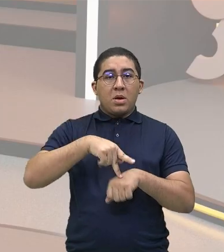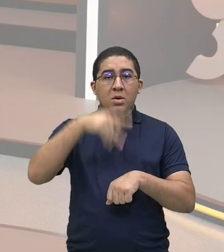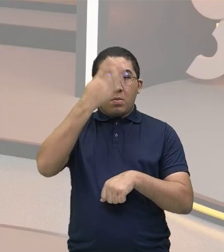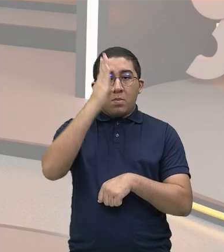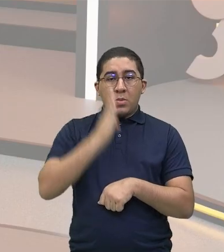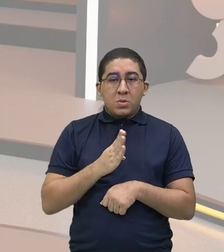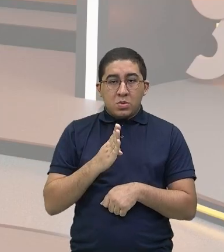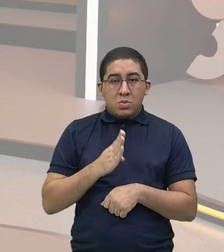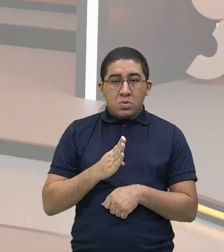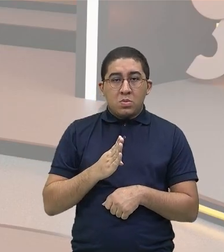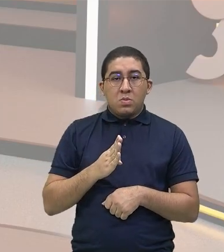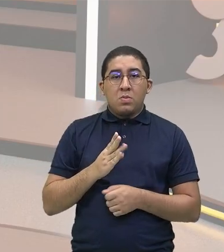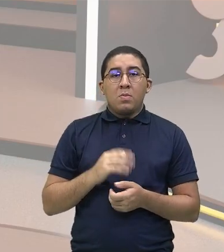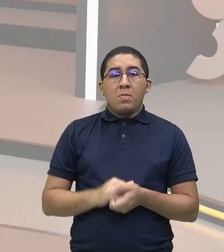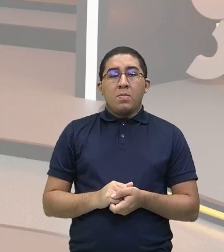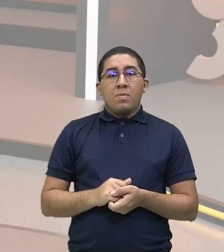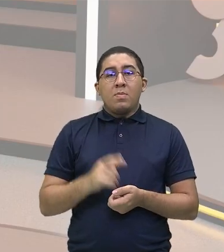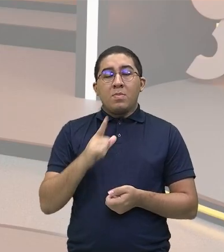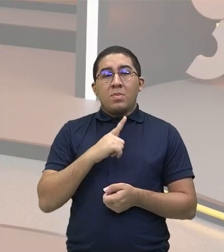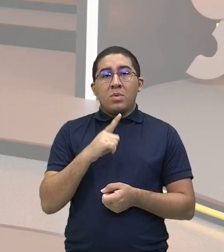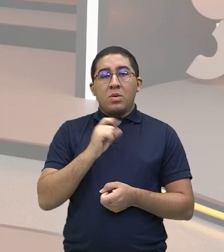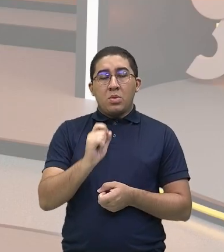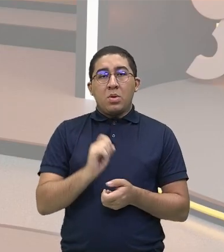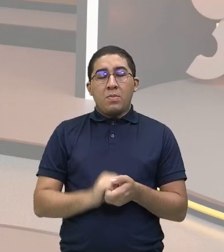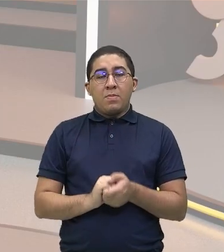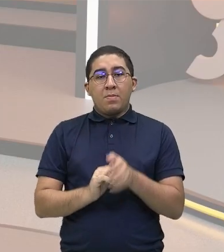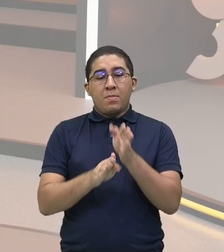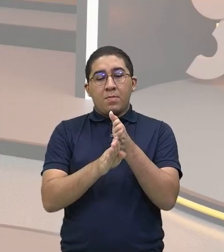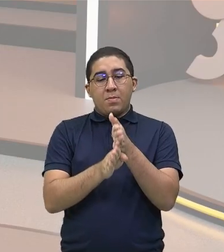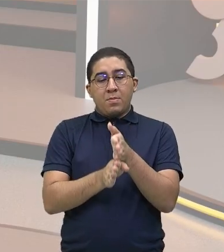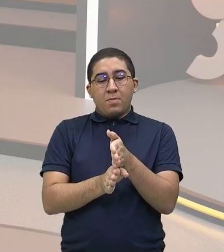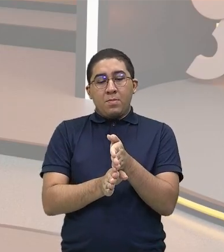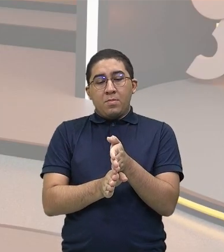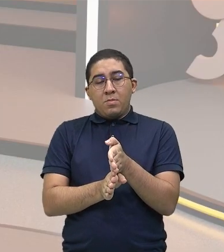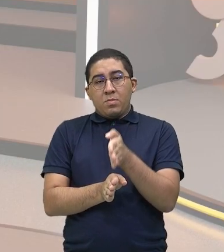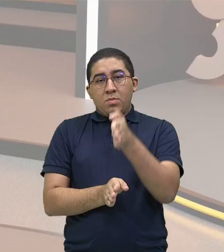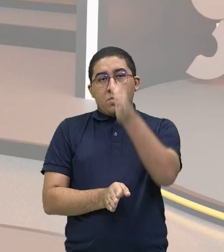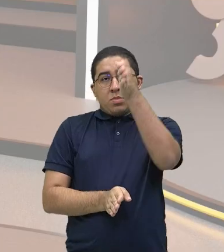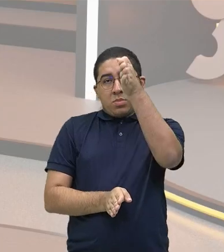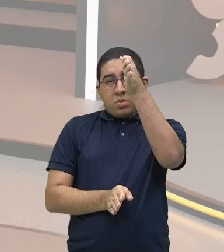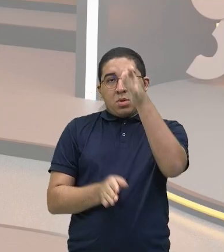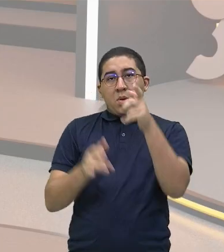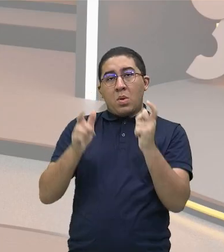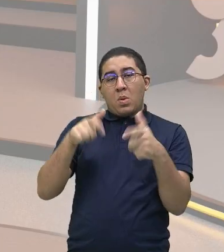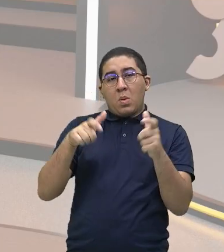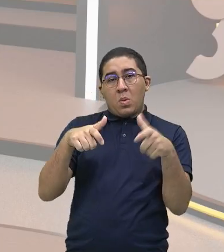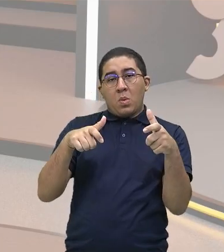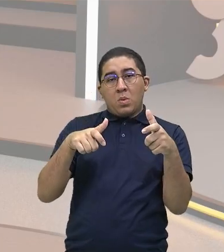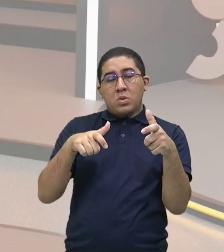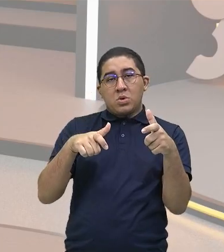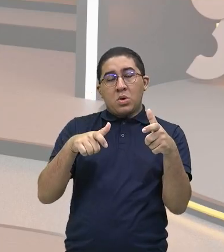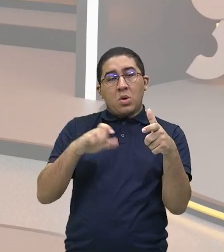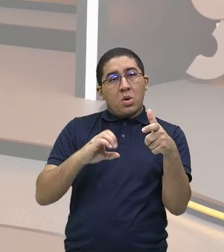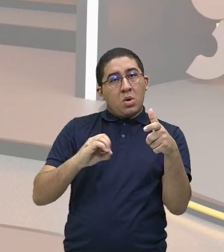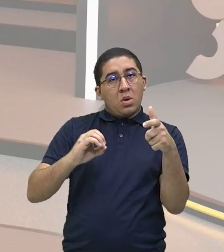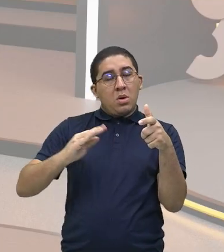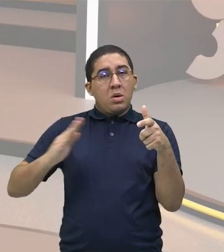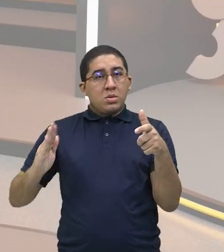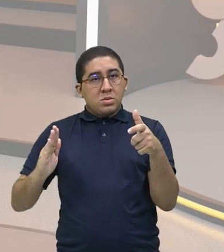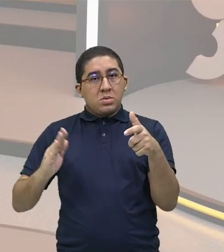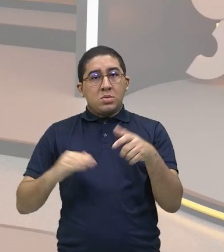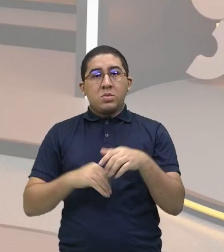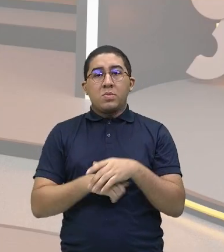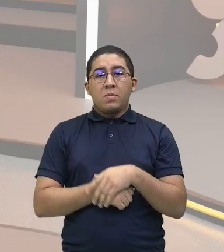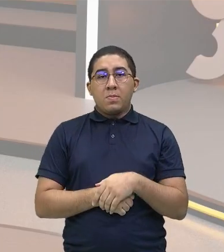a oeste de Greenwich, como verificamos anteriormente a localização do Brasil quanto aos hemisférios.